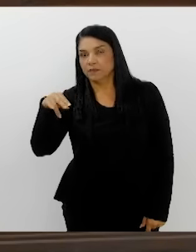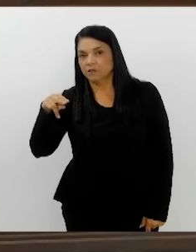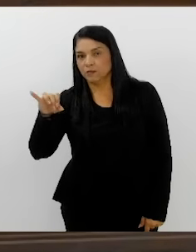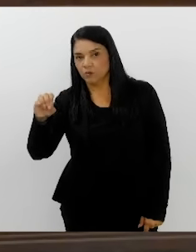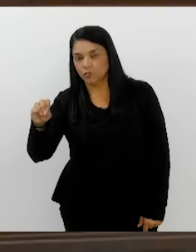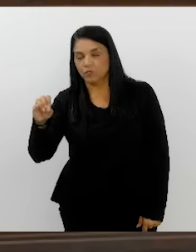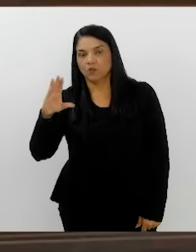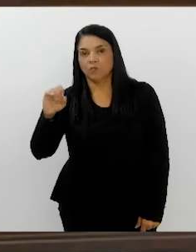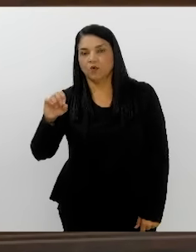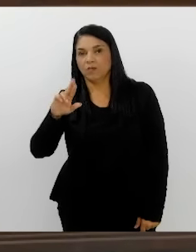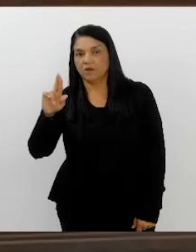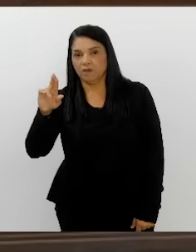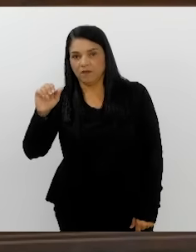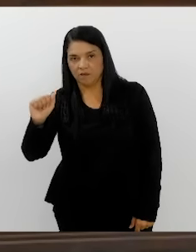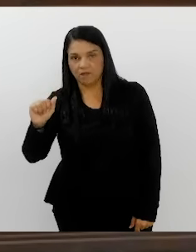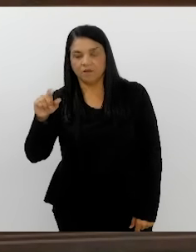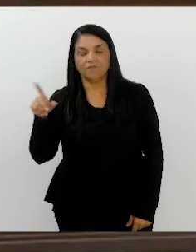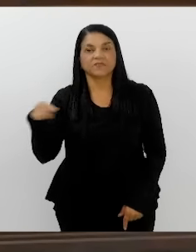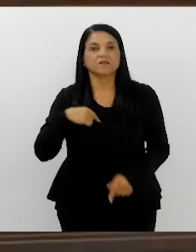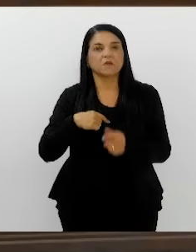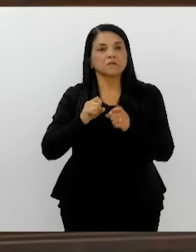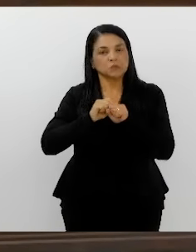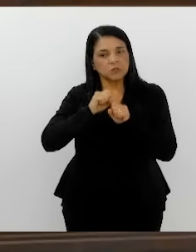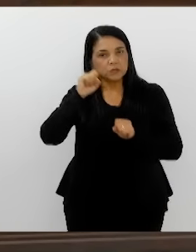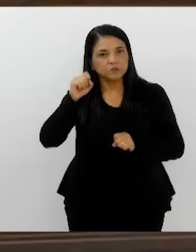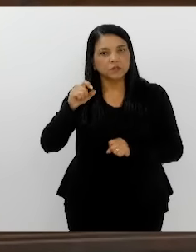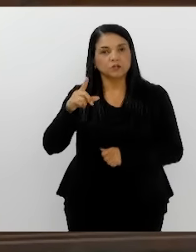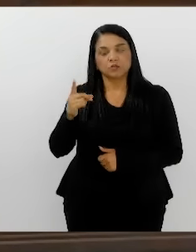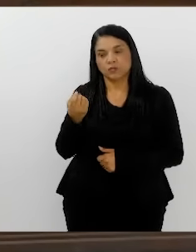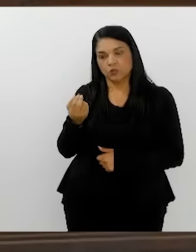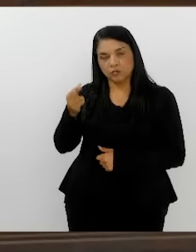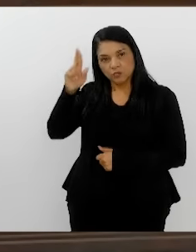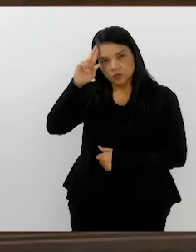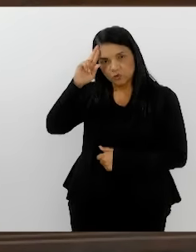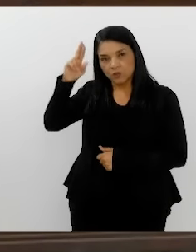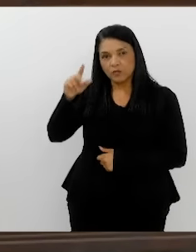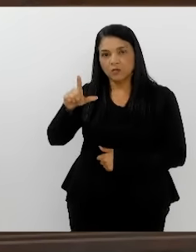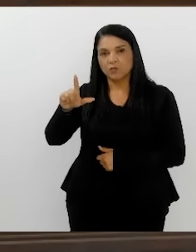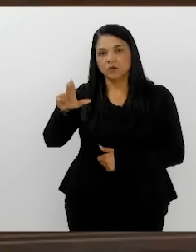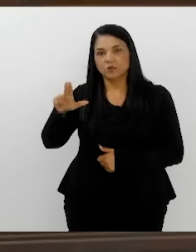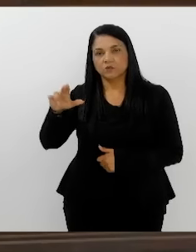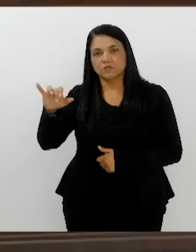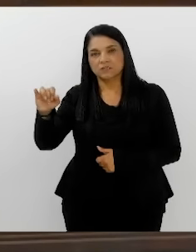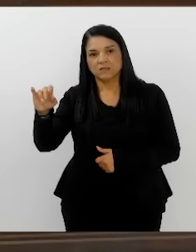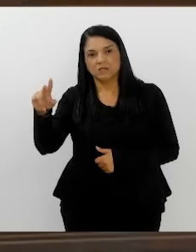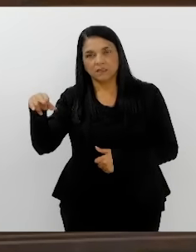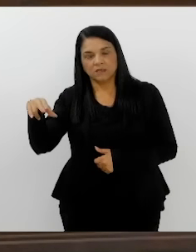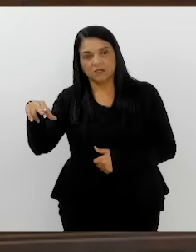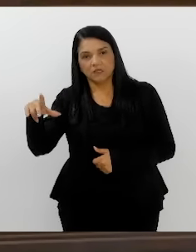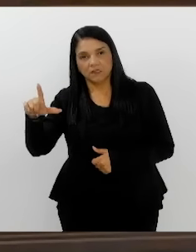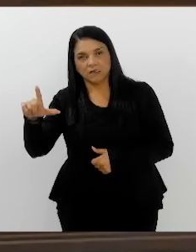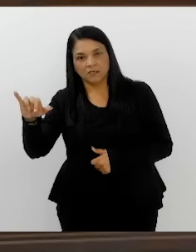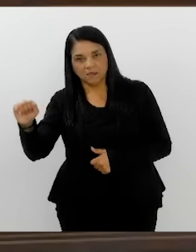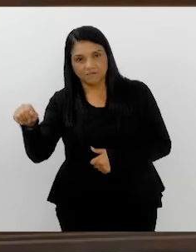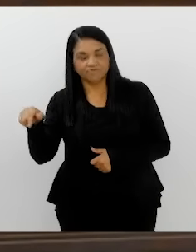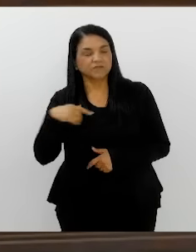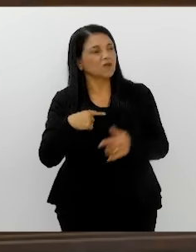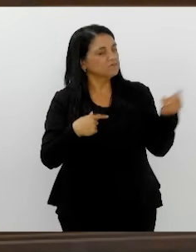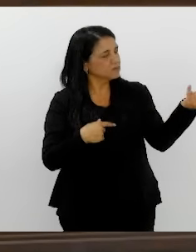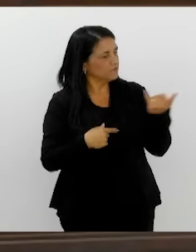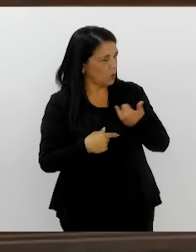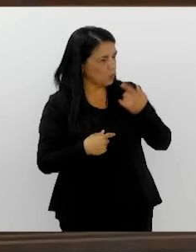do heroísmo de Senhora Dona Lucília, como não lembrar dela? Deputado Alan, Vossa Excelência disse aqui